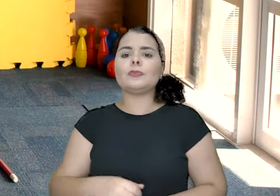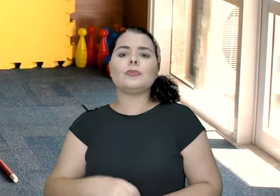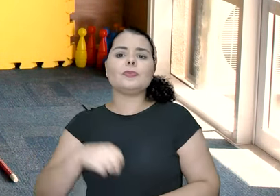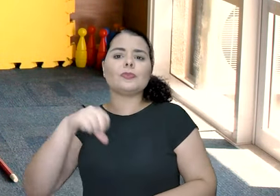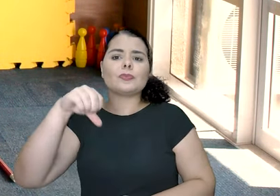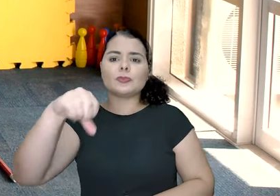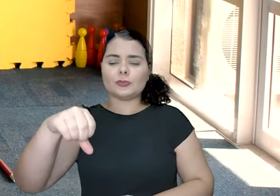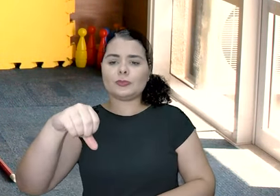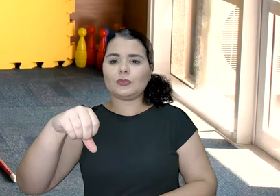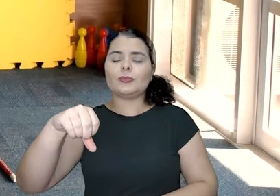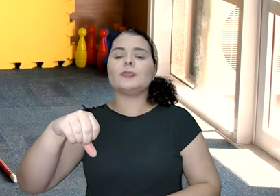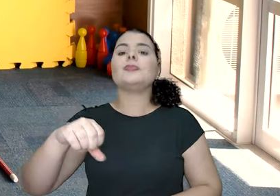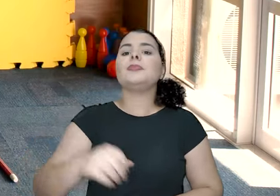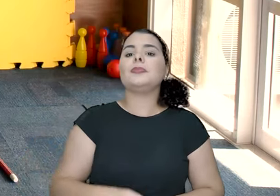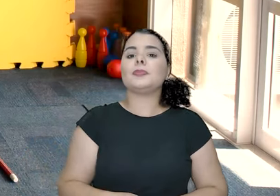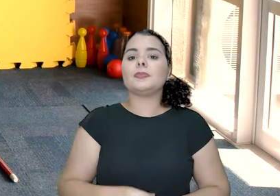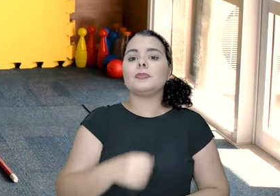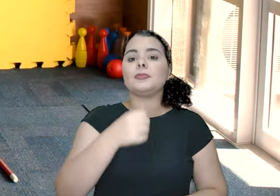nove,